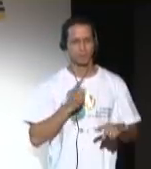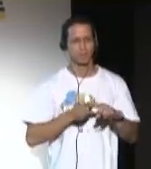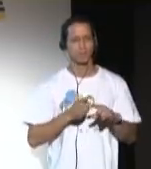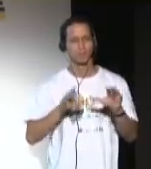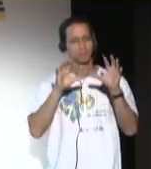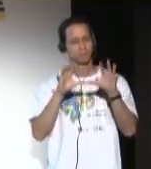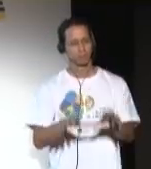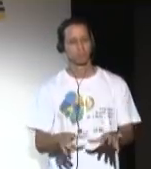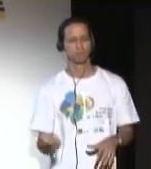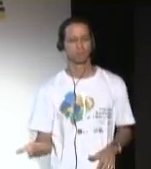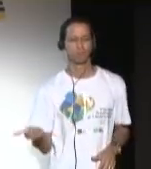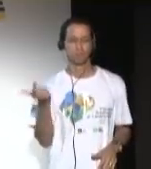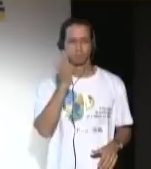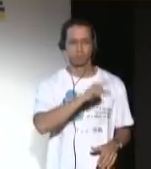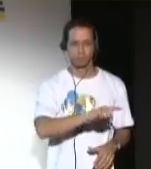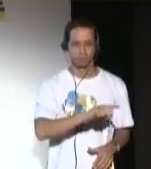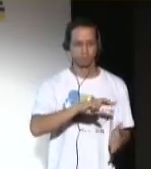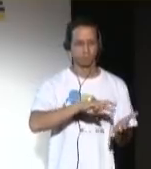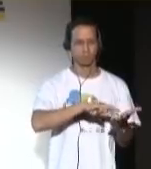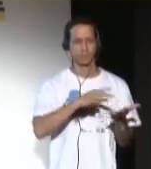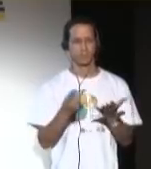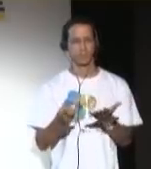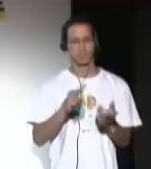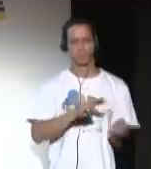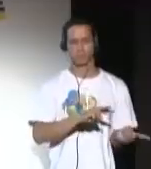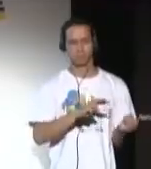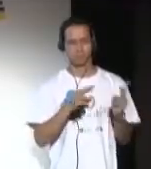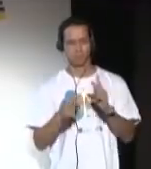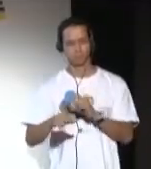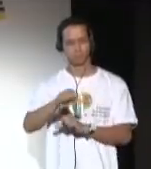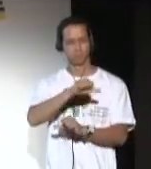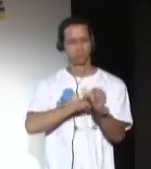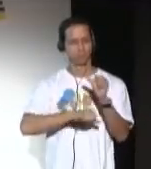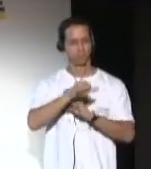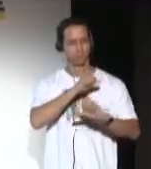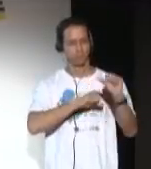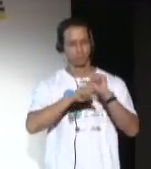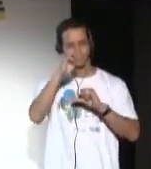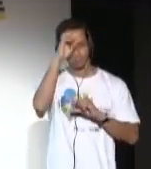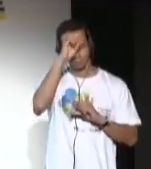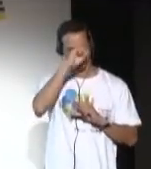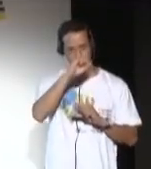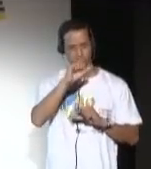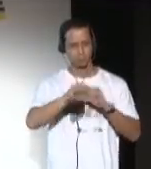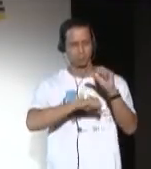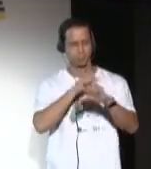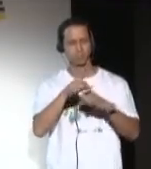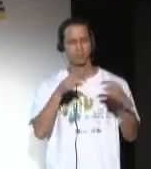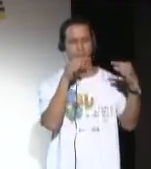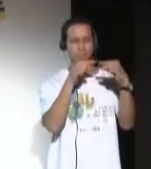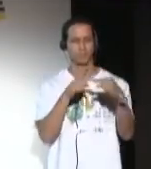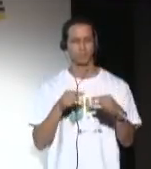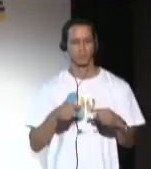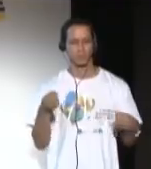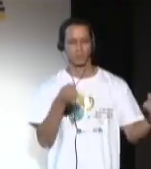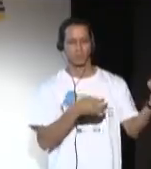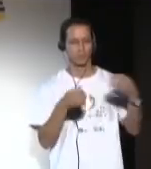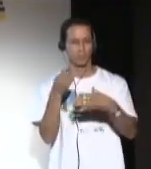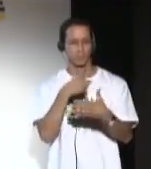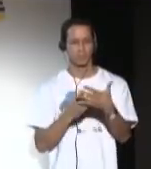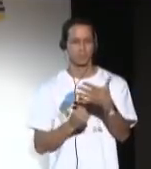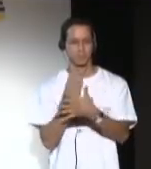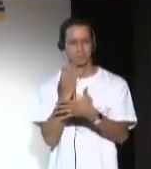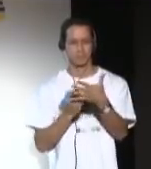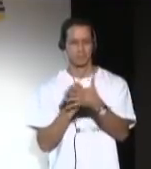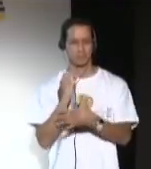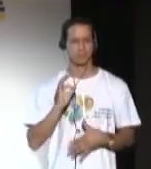que eles vão conseguir transferir ou transformar aquilo que eles aprenderam e aplicar a novas situações para poder criar o que eles vão ter que criar